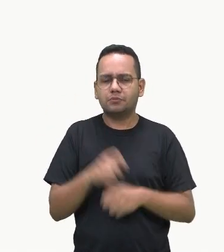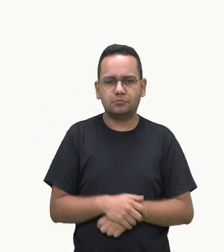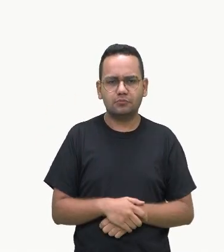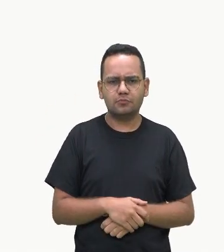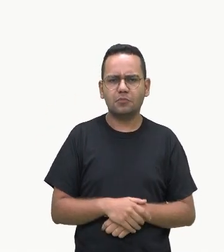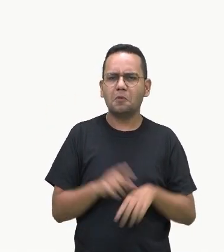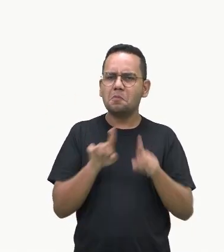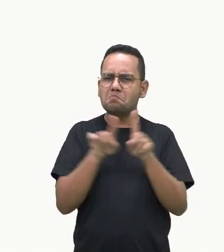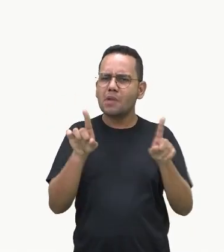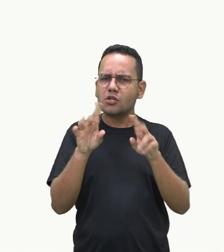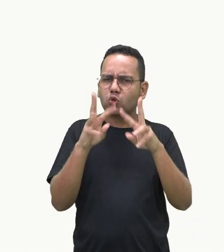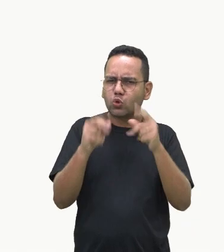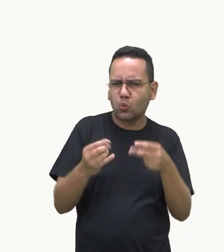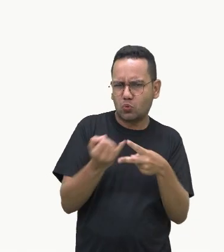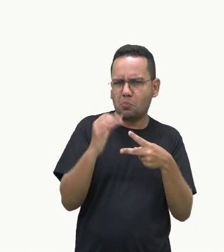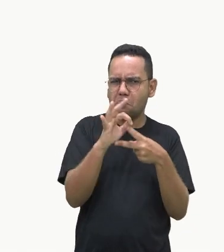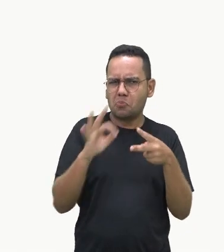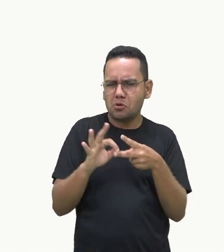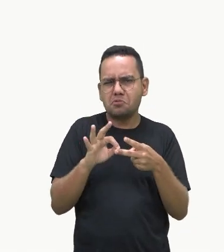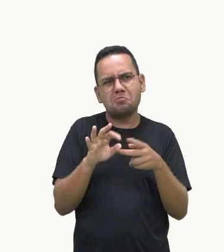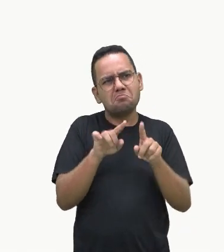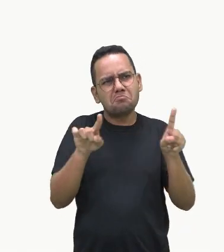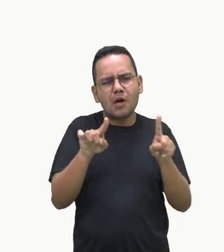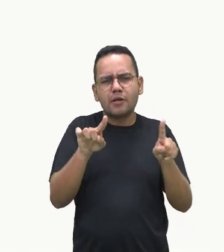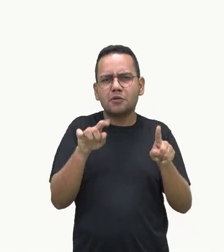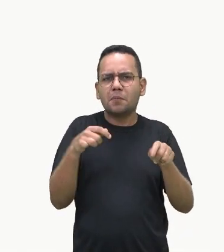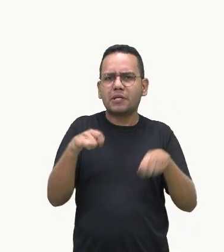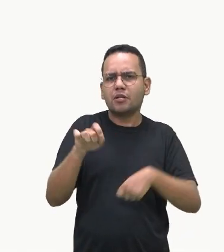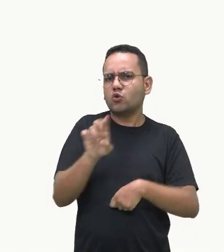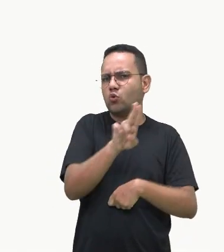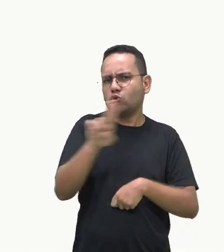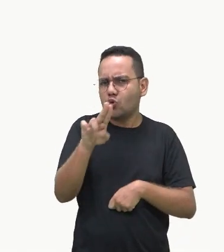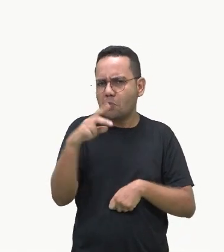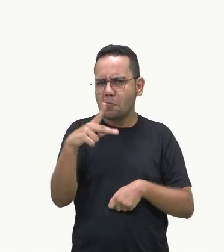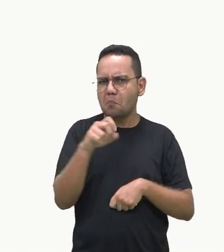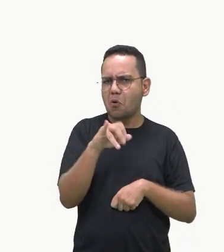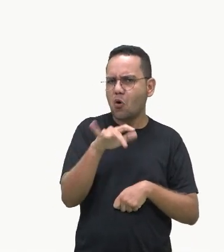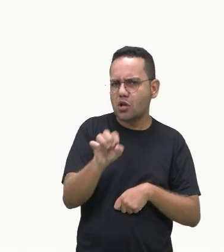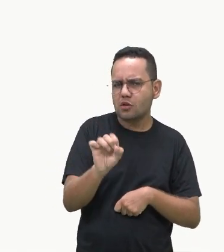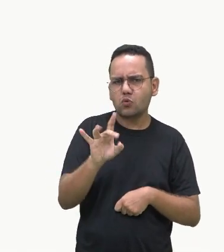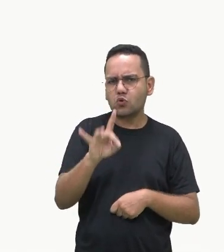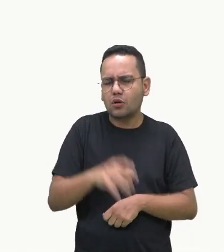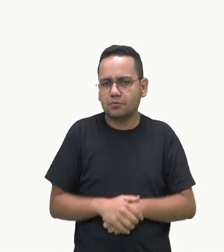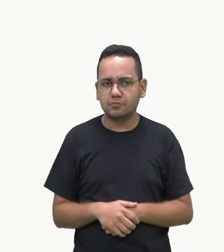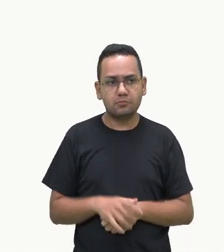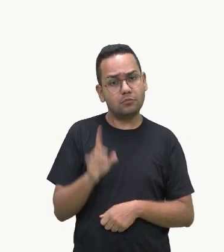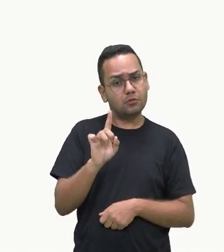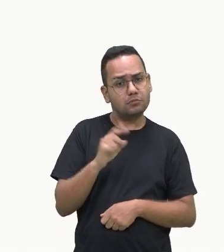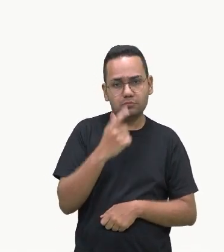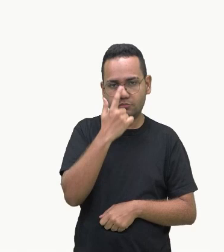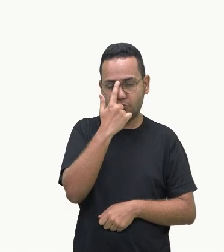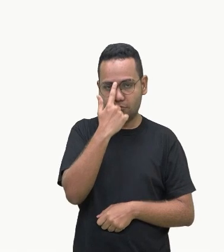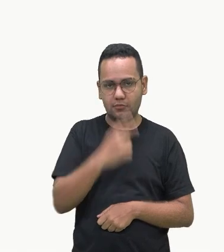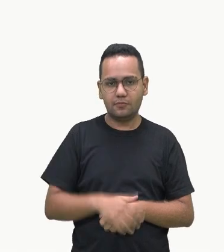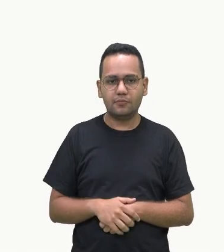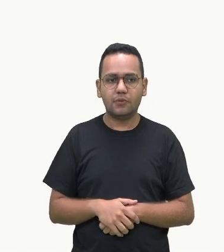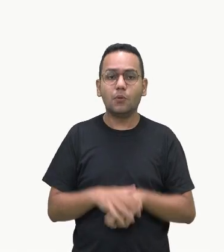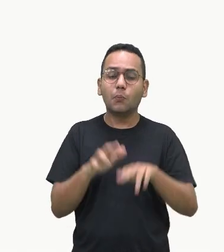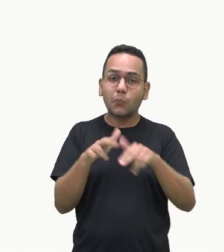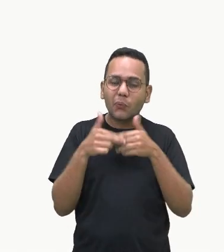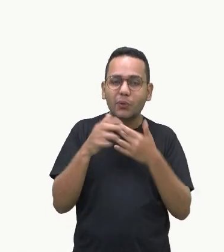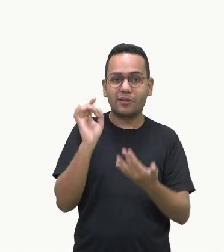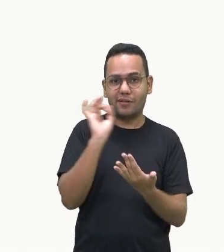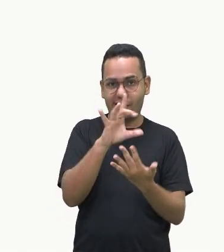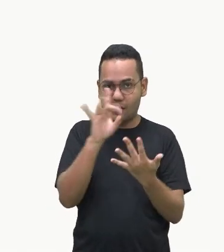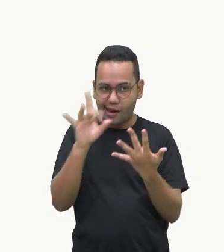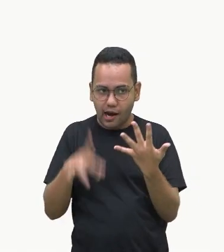são polígonos, eles não podem ser chamados só de polígonos? Não. Os polígonos, eles recebem os nomes ali de